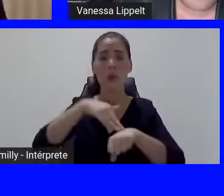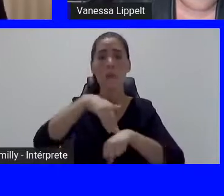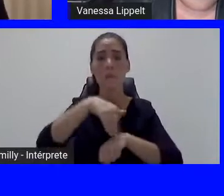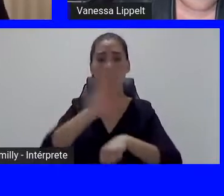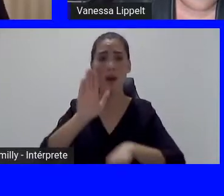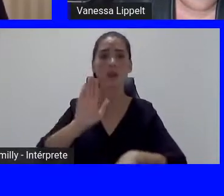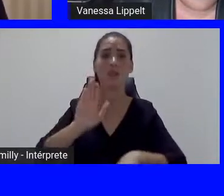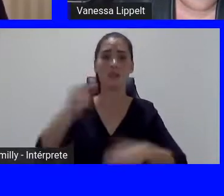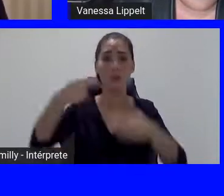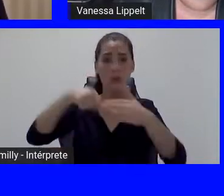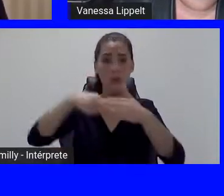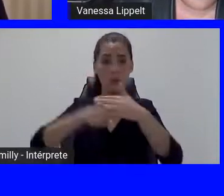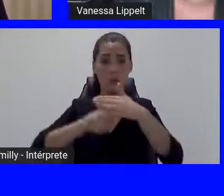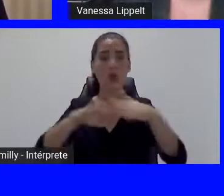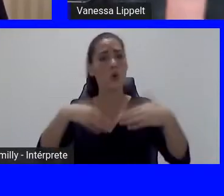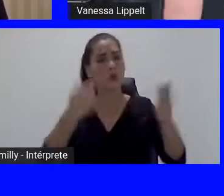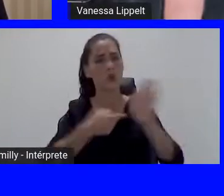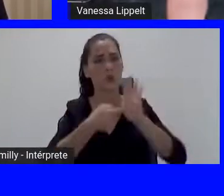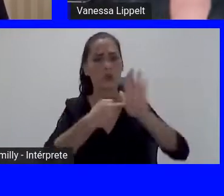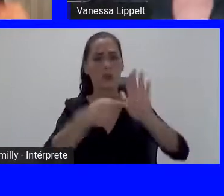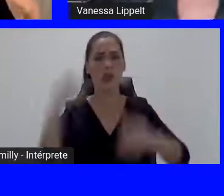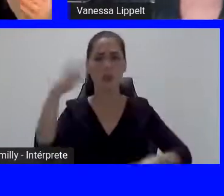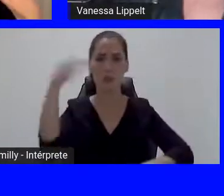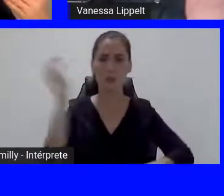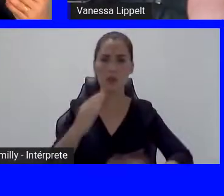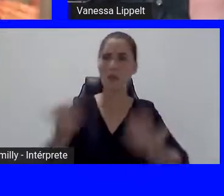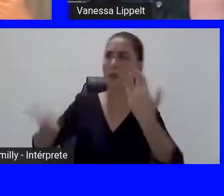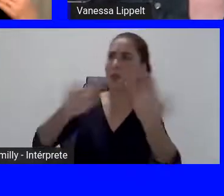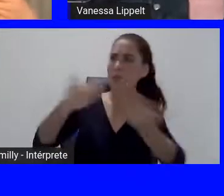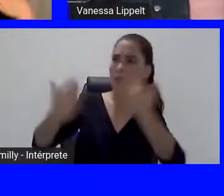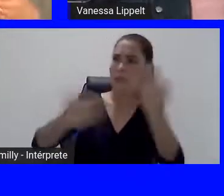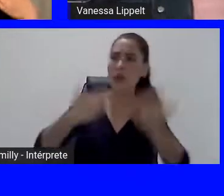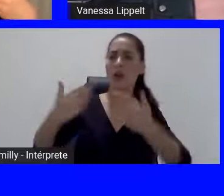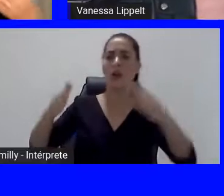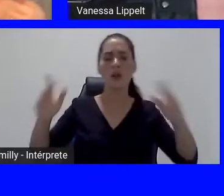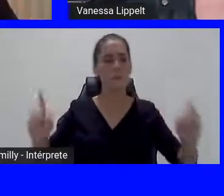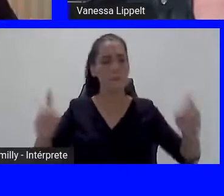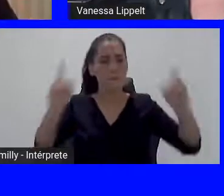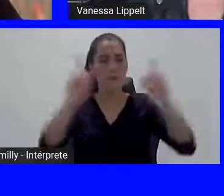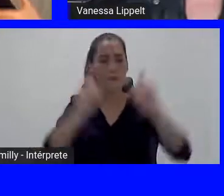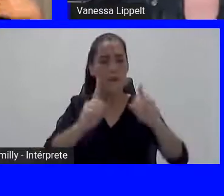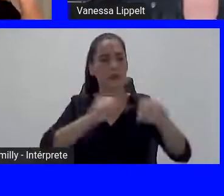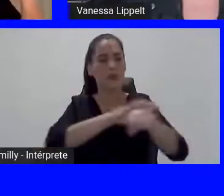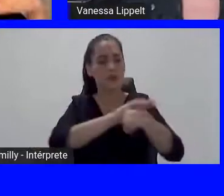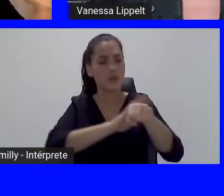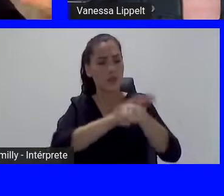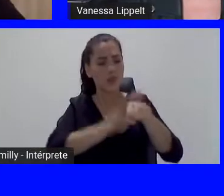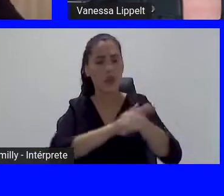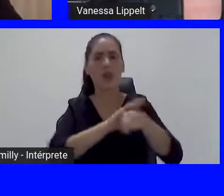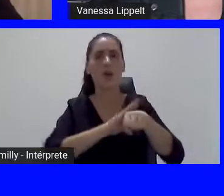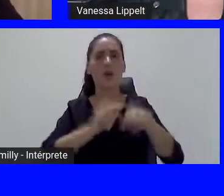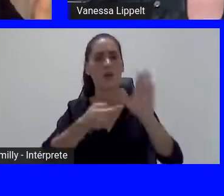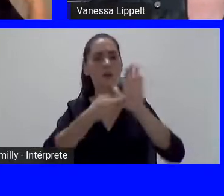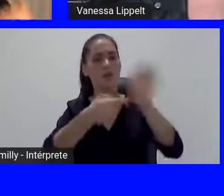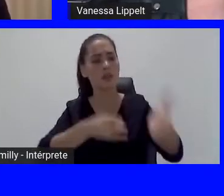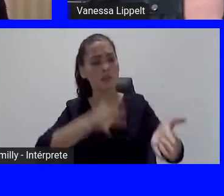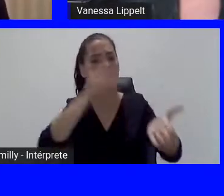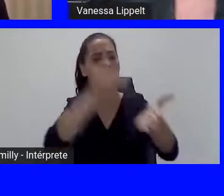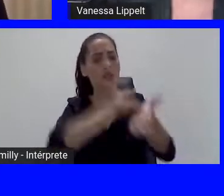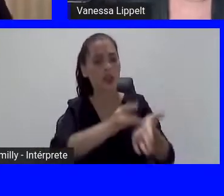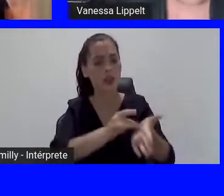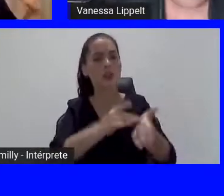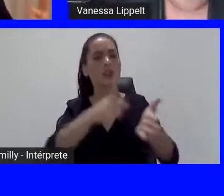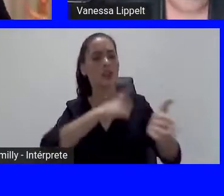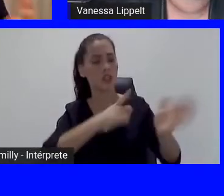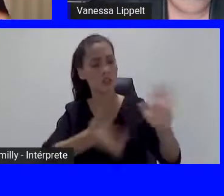estivermos nos apresentando ao Brasil, conversando com as pessoas, olho no olho, mostrando a nossa verdade que nós temos como projeto